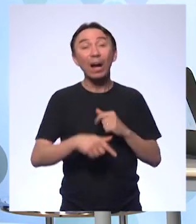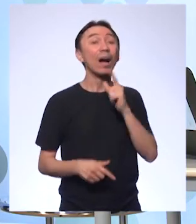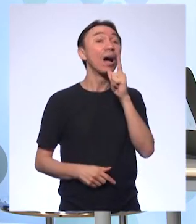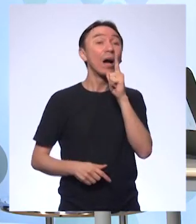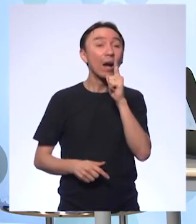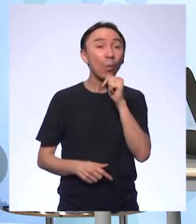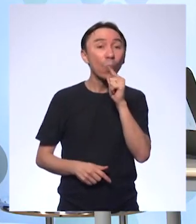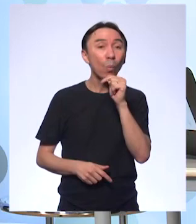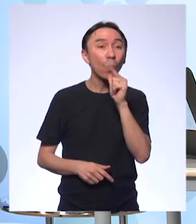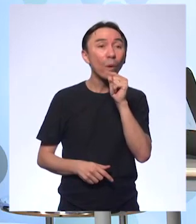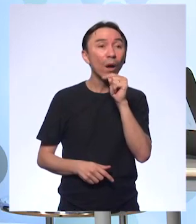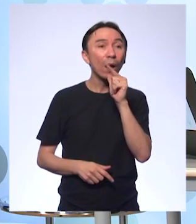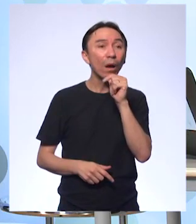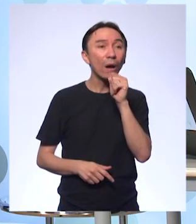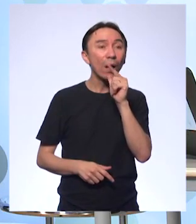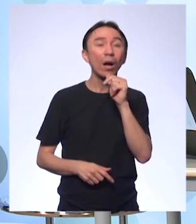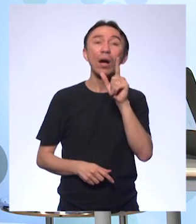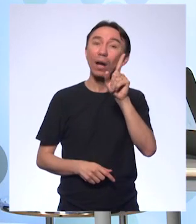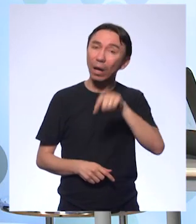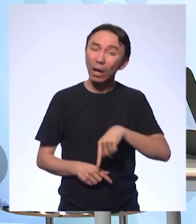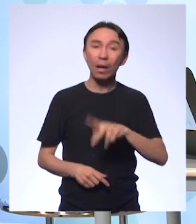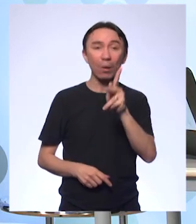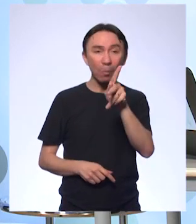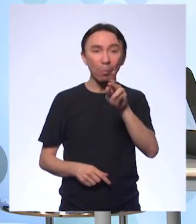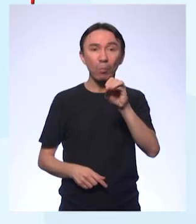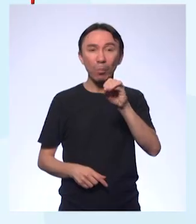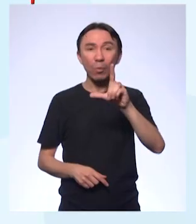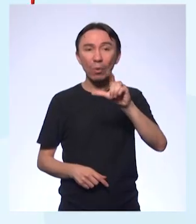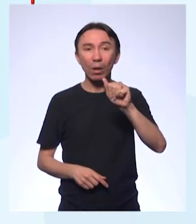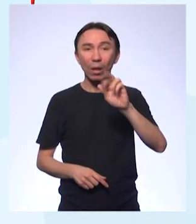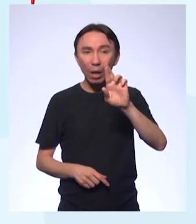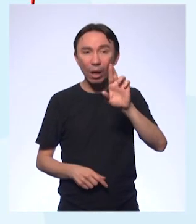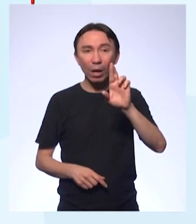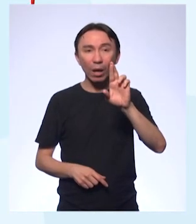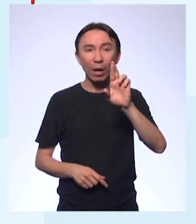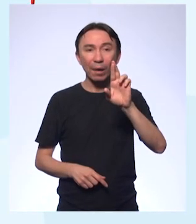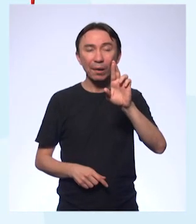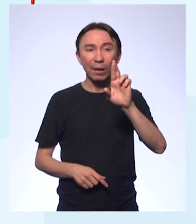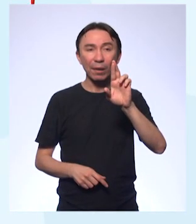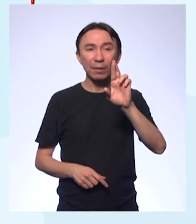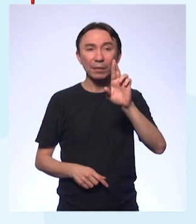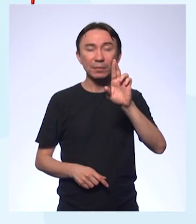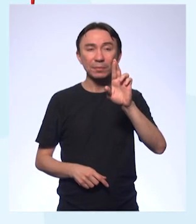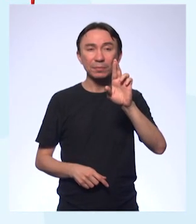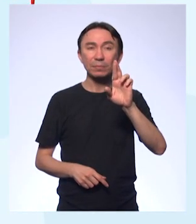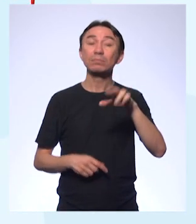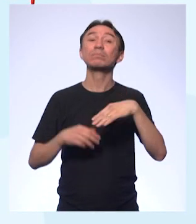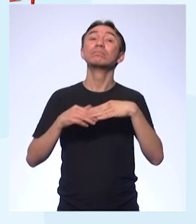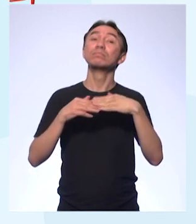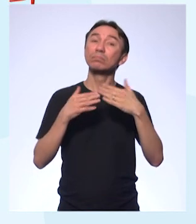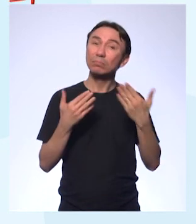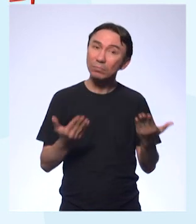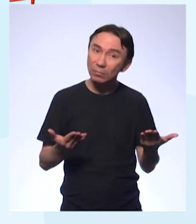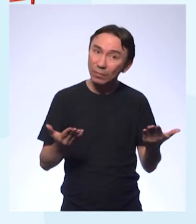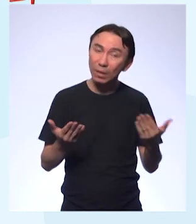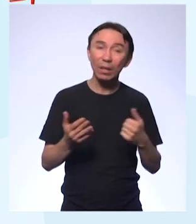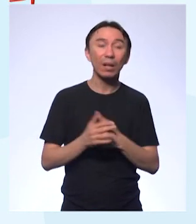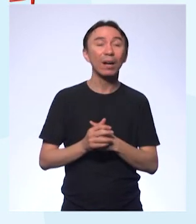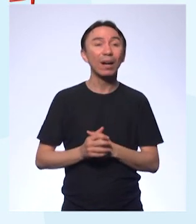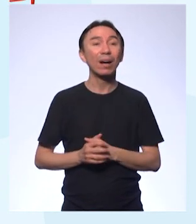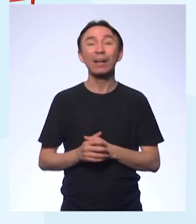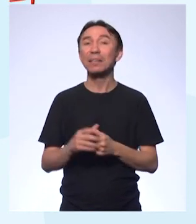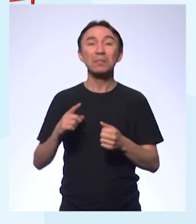quê? Polar, né? Polar. Então, apolar, ele não